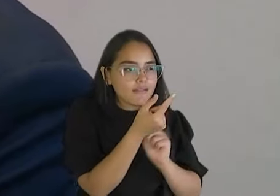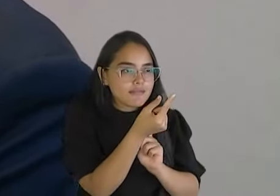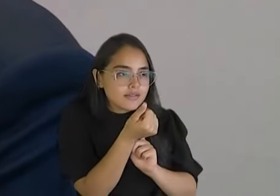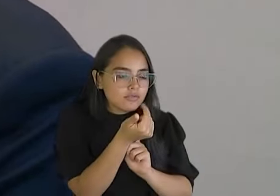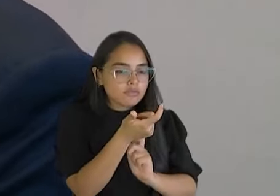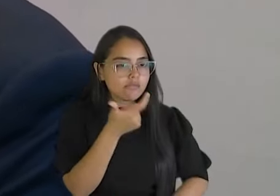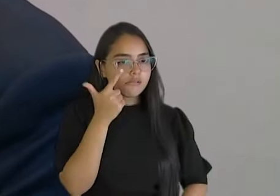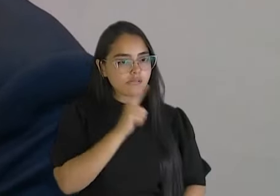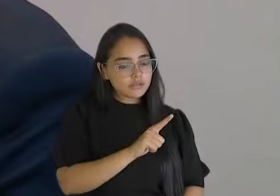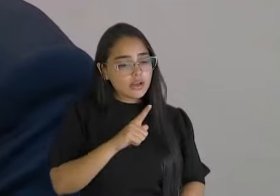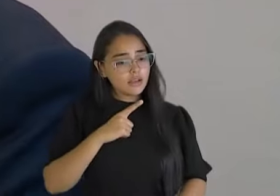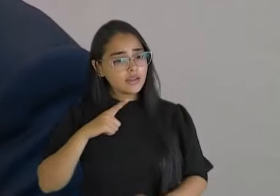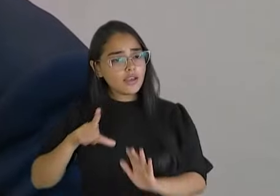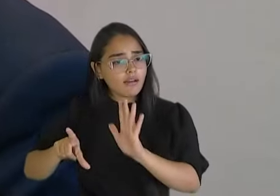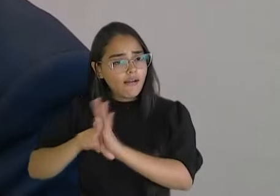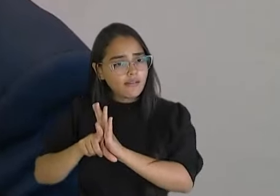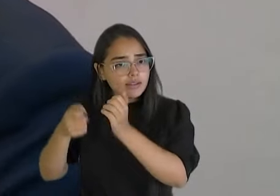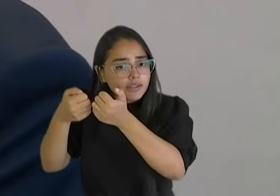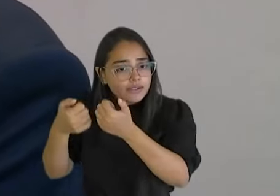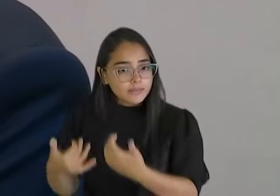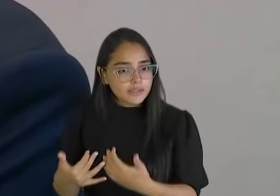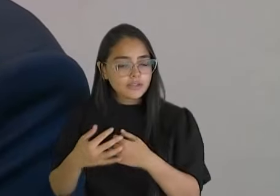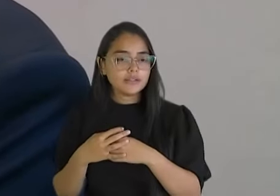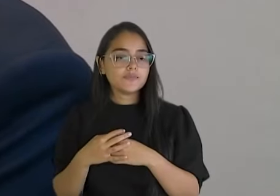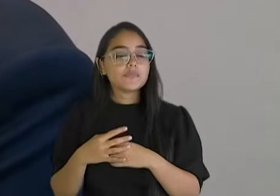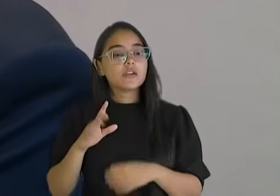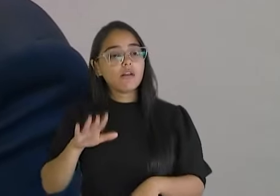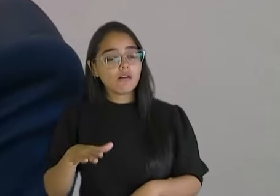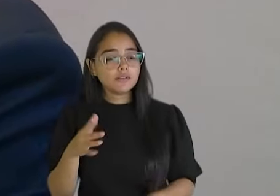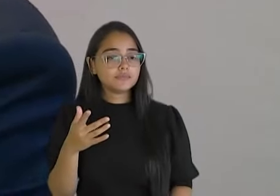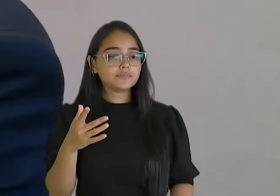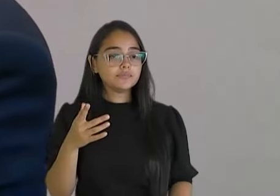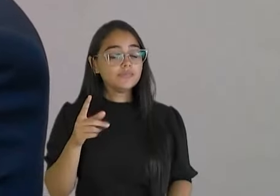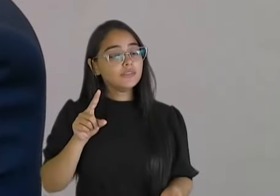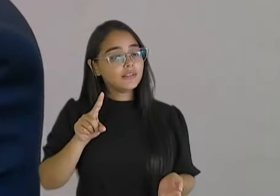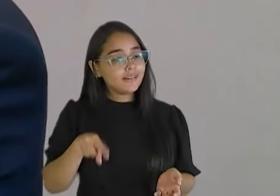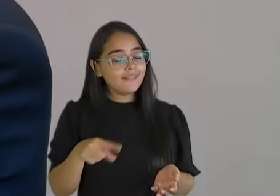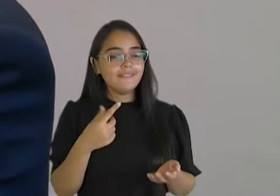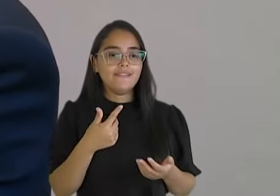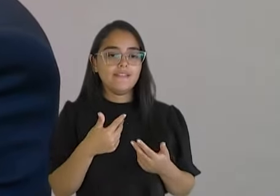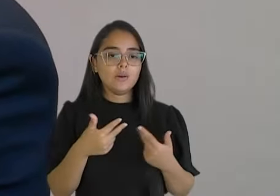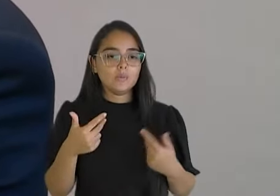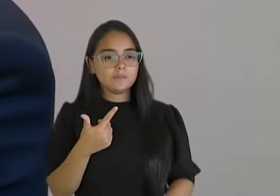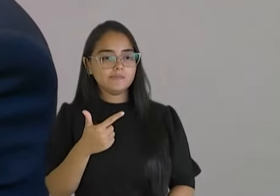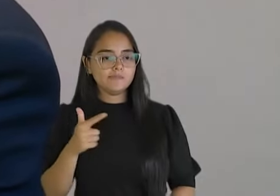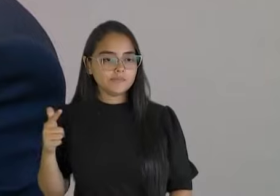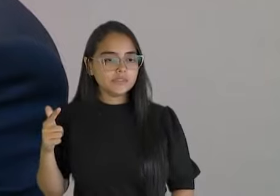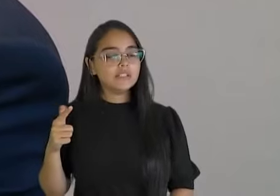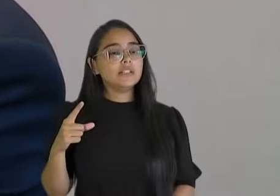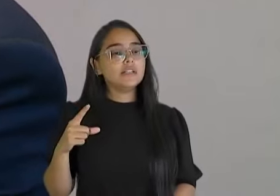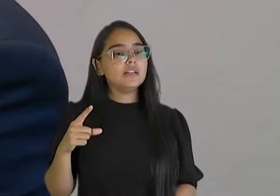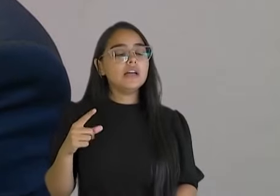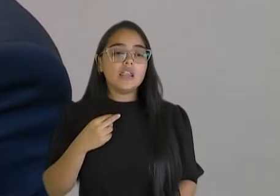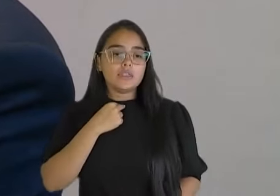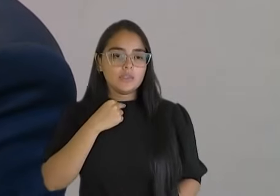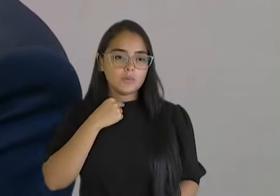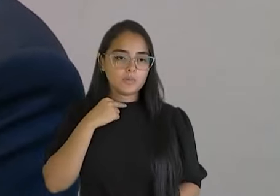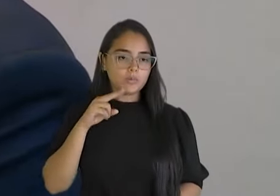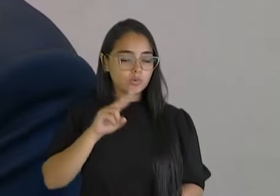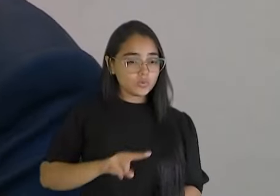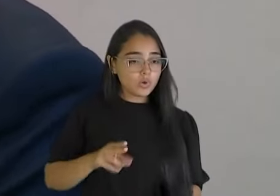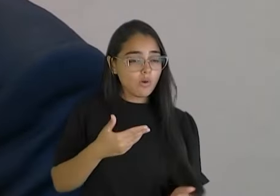A própria lei, no parágrafo único, se incumbiu disso. Inclusive dizendo, olha, e essas outras formas não podem se utilizar